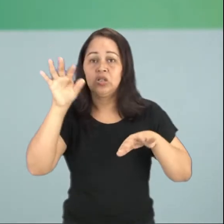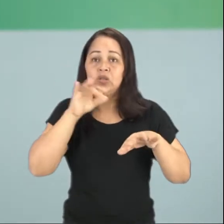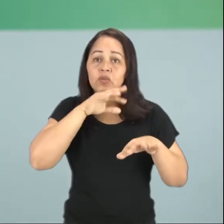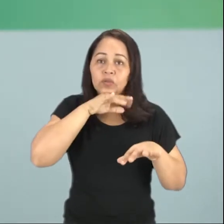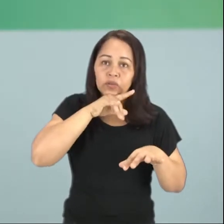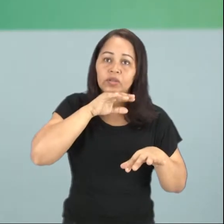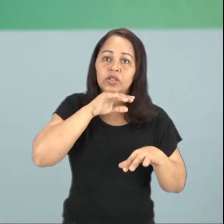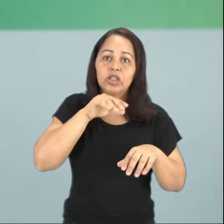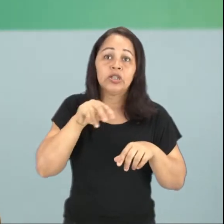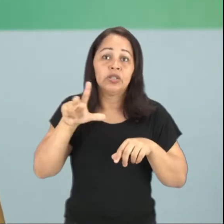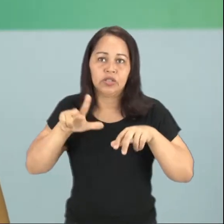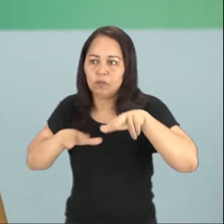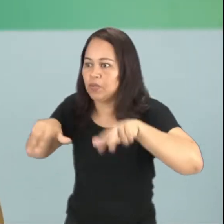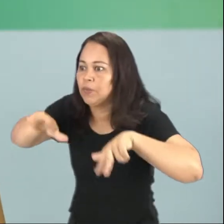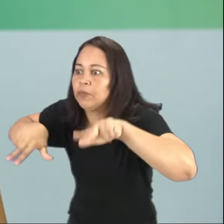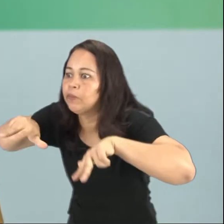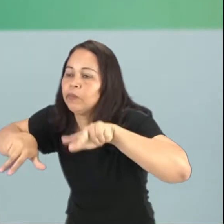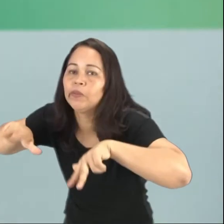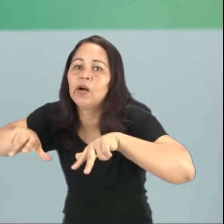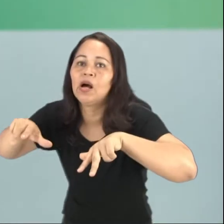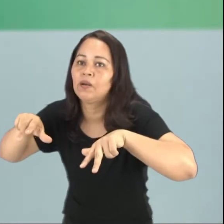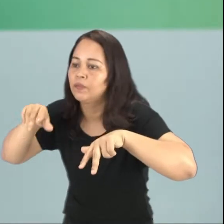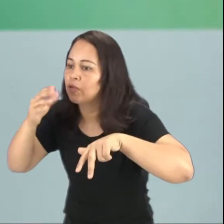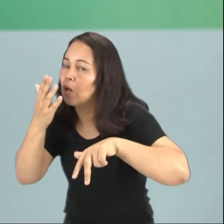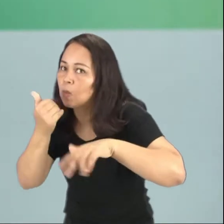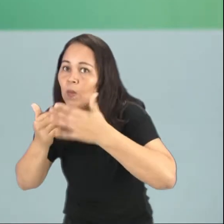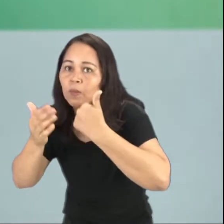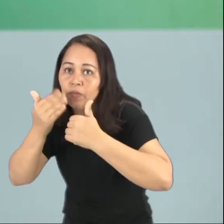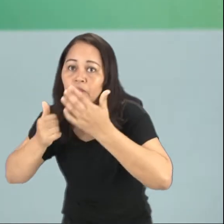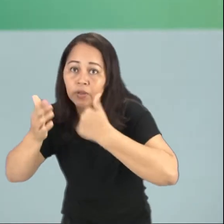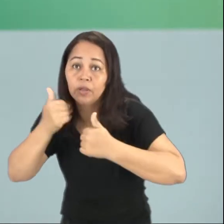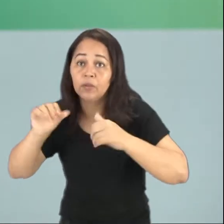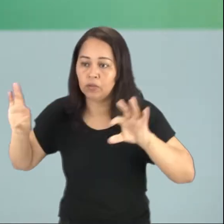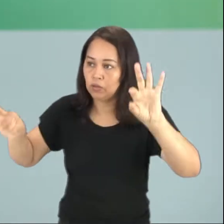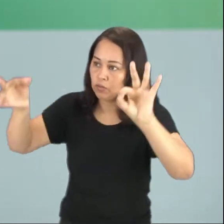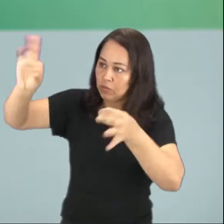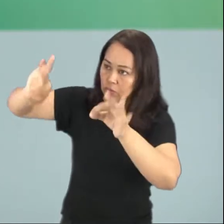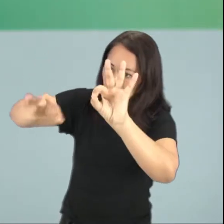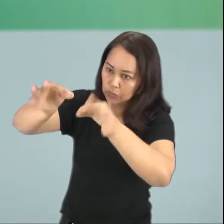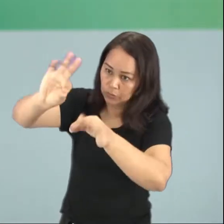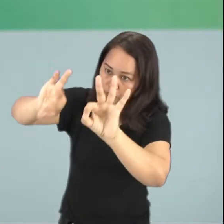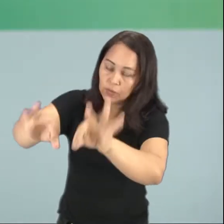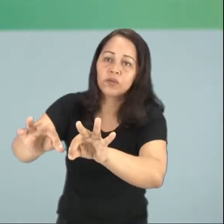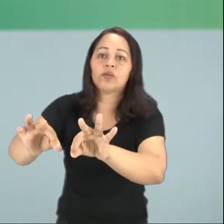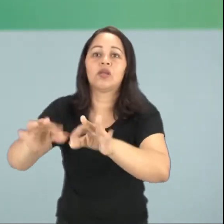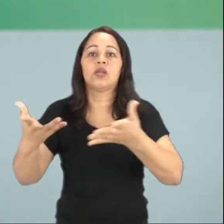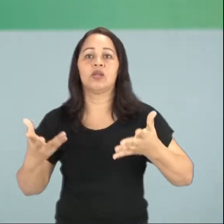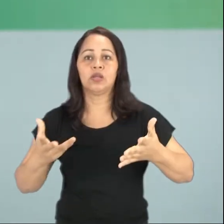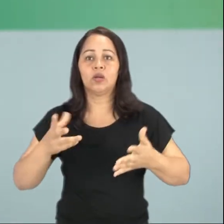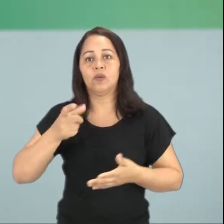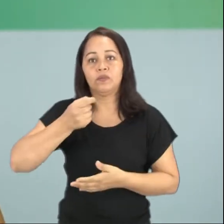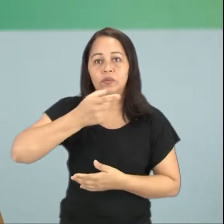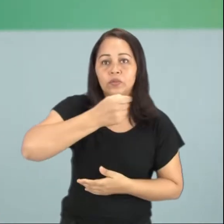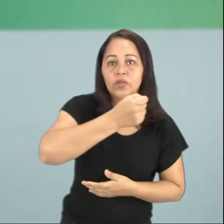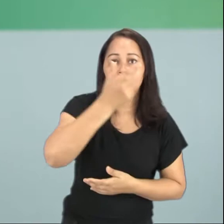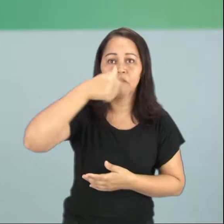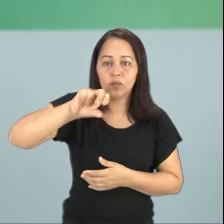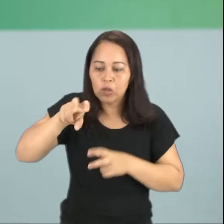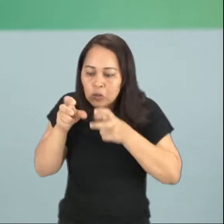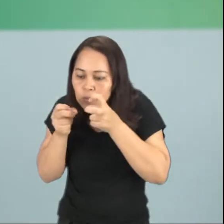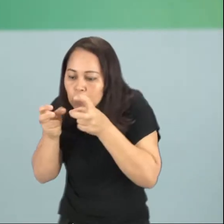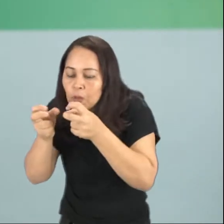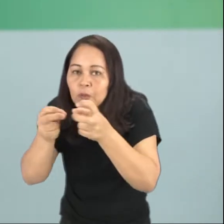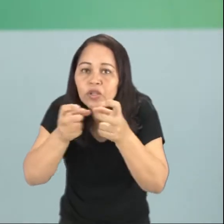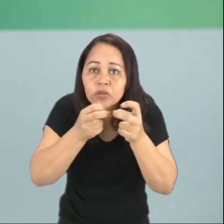os calangos de Bornéu vinham e comiam, porque existem muitos calangos lá, conhecidos calangos de Bornéu, e comiam esses insetos. E aí, com